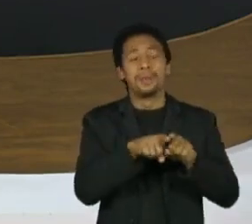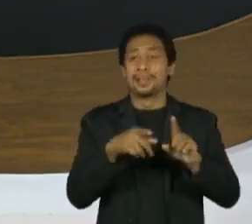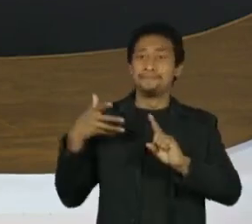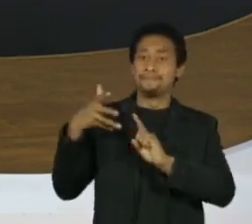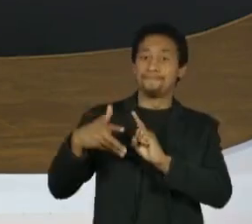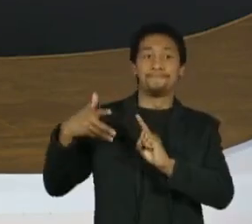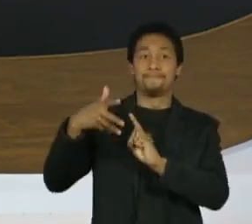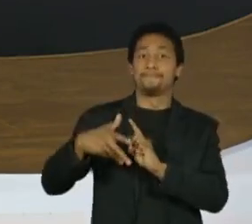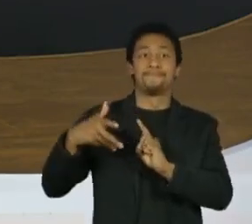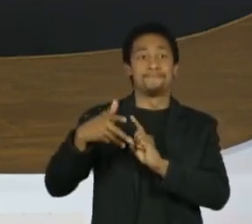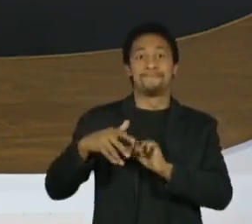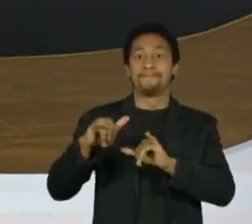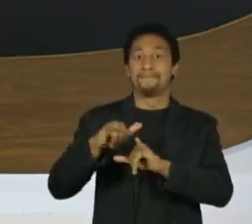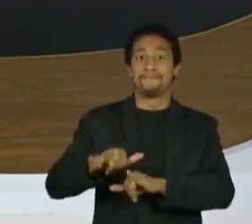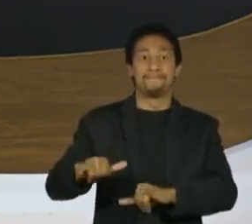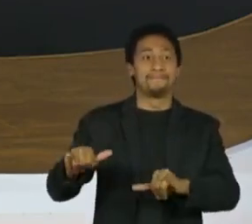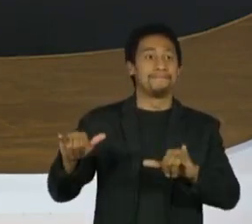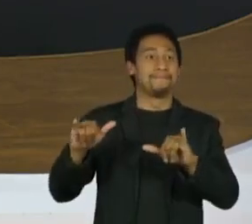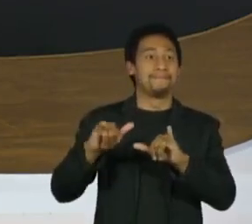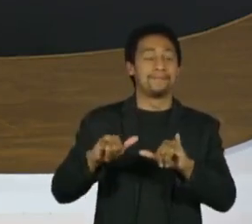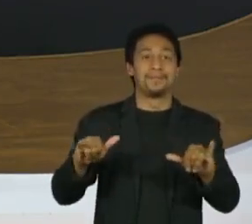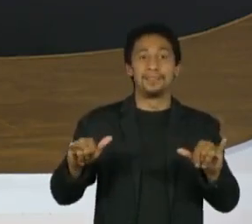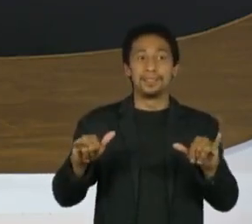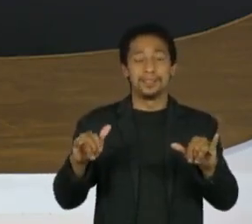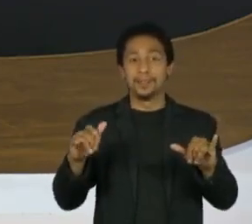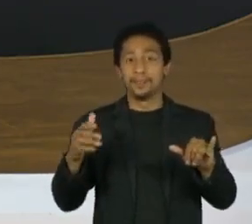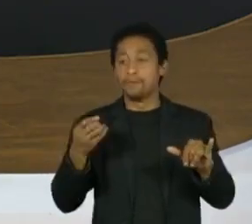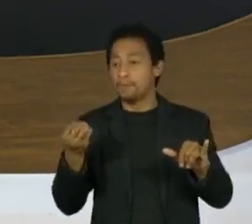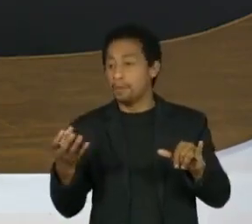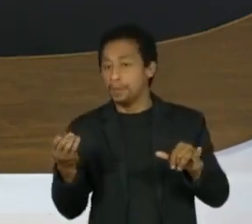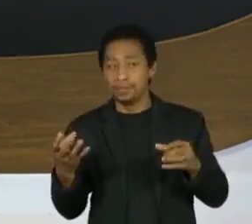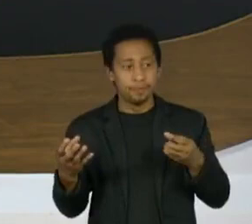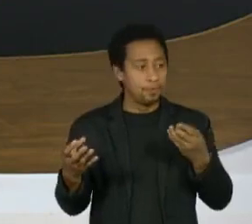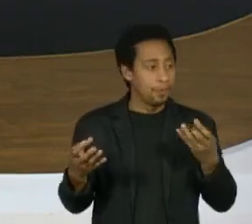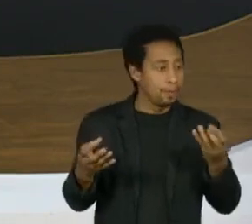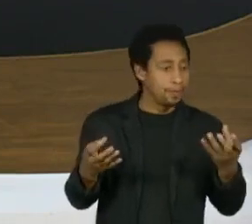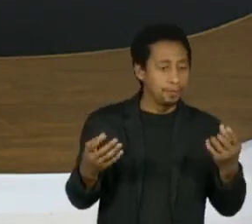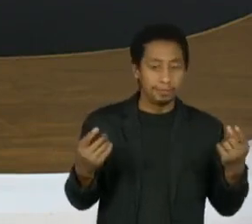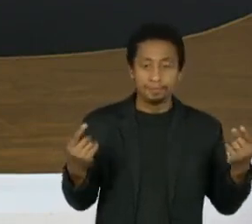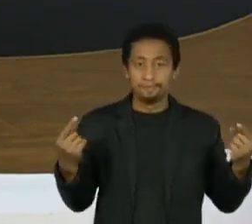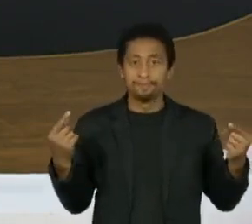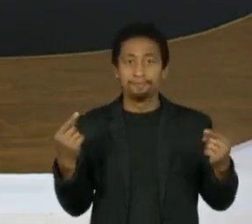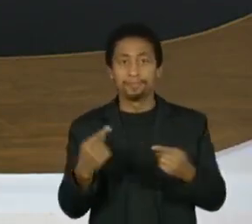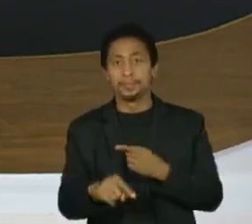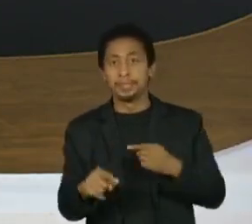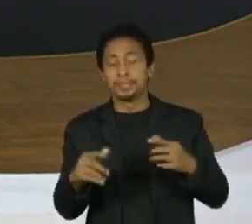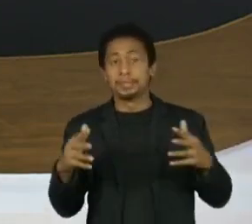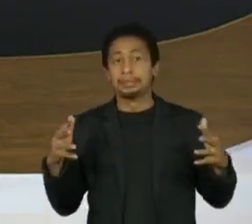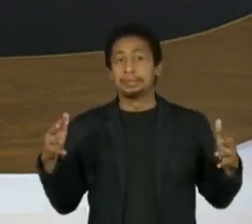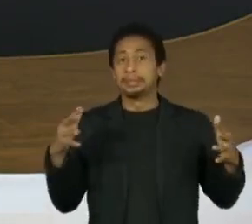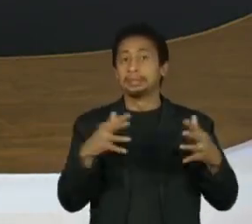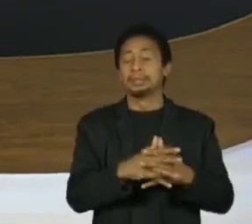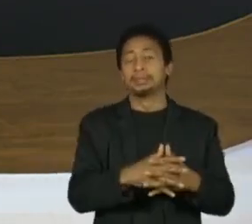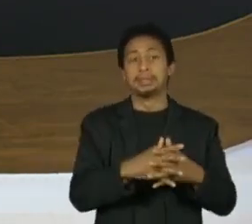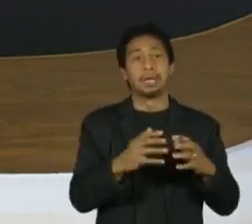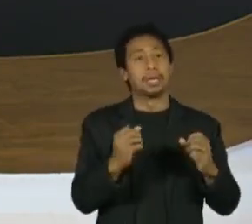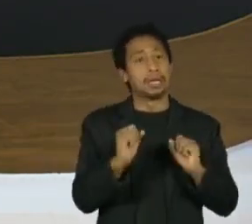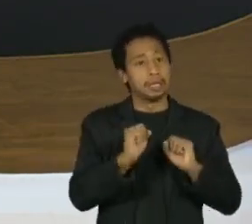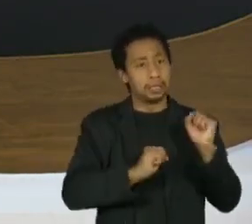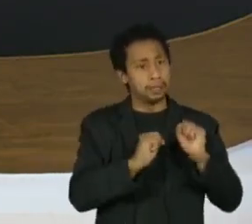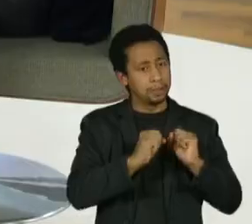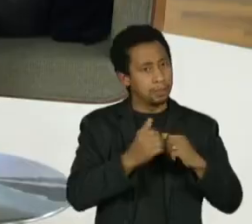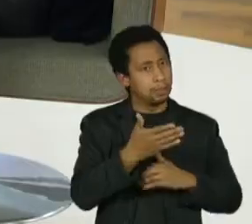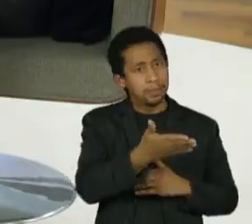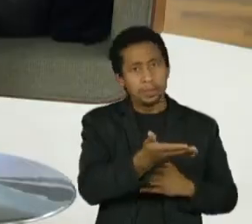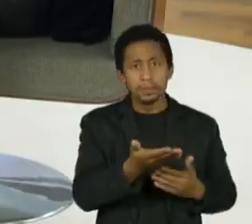declaração muitas vezes encontrada Acaba atrapalhando uma empresa que tem as características que